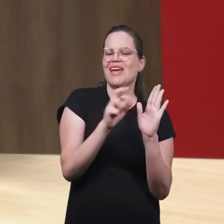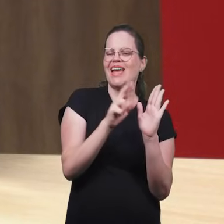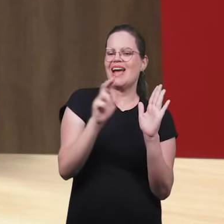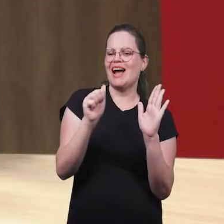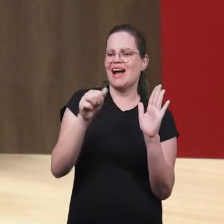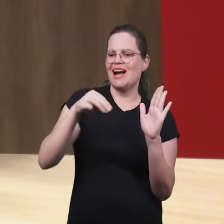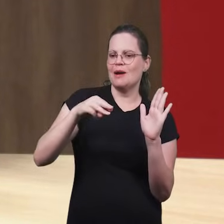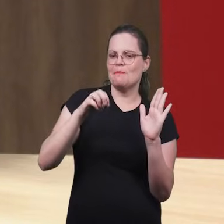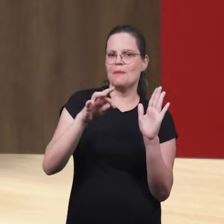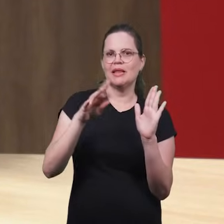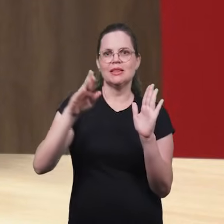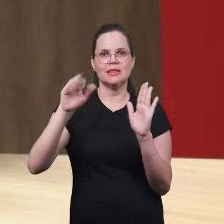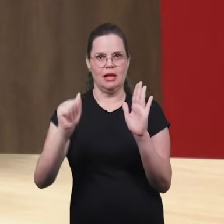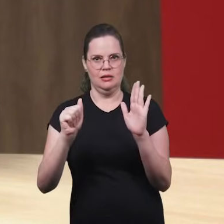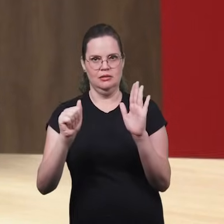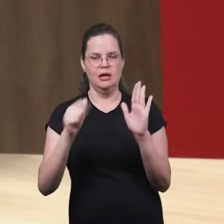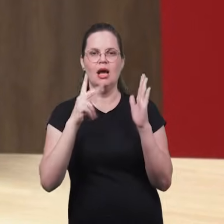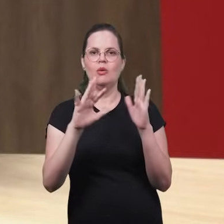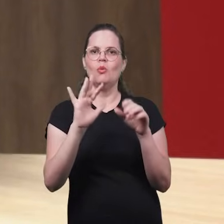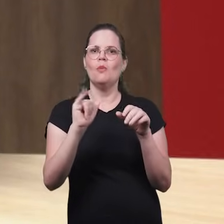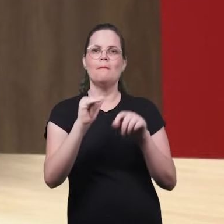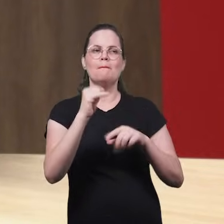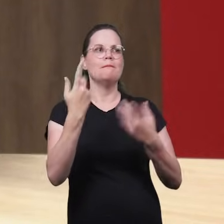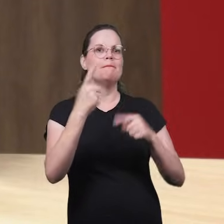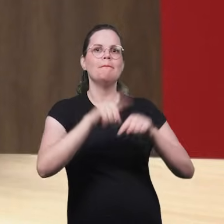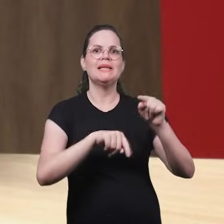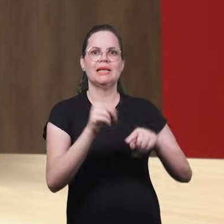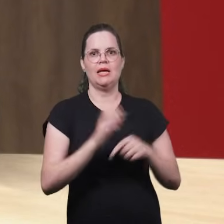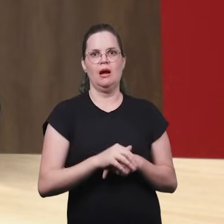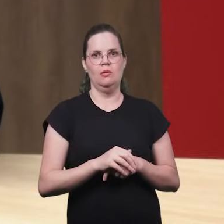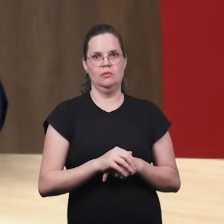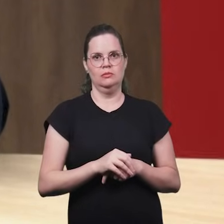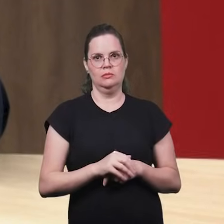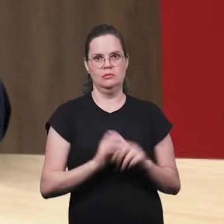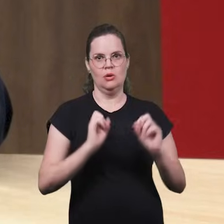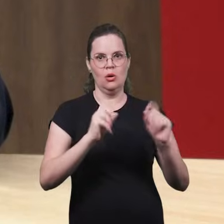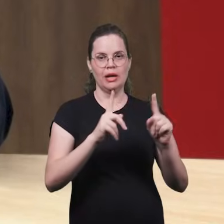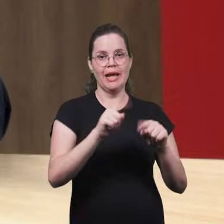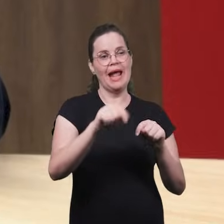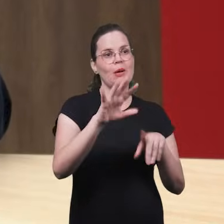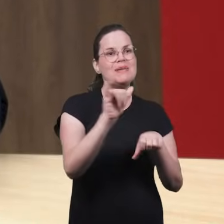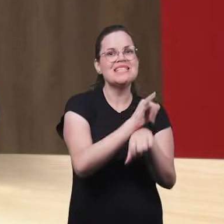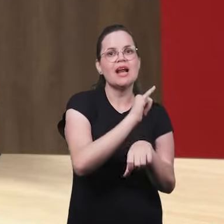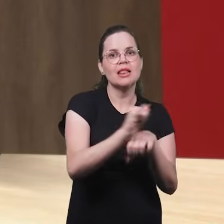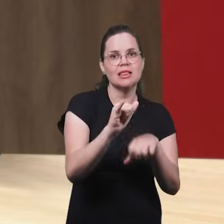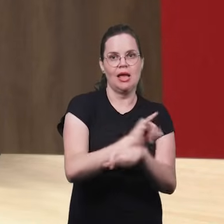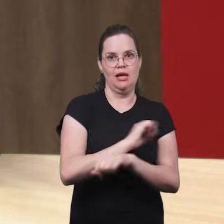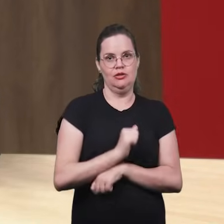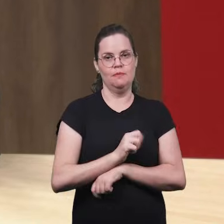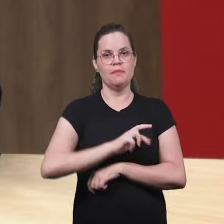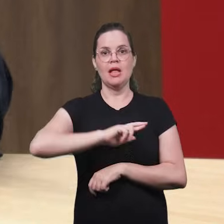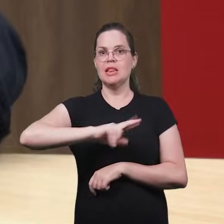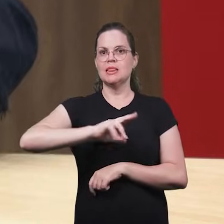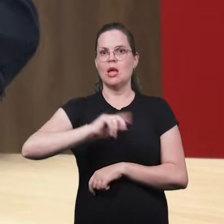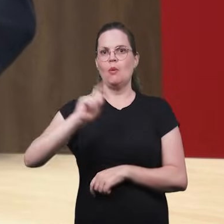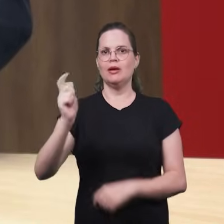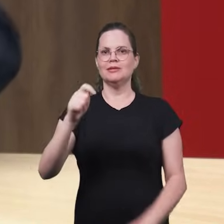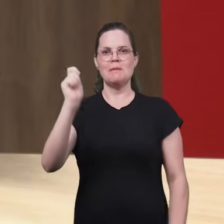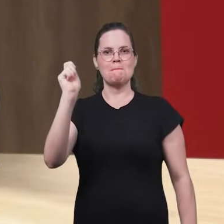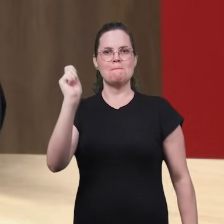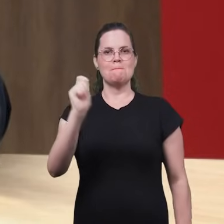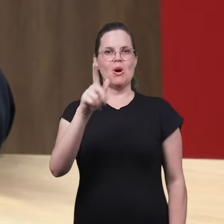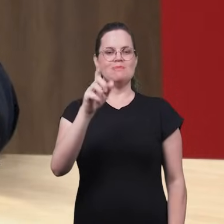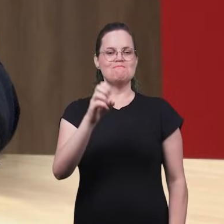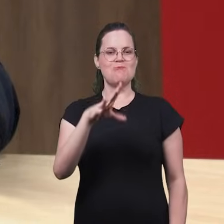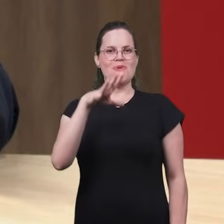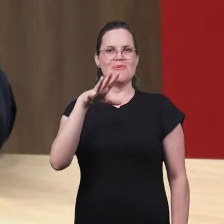nossa, mas que deixa mais claro, não é uma varinha mágica. Ela não faz mágica. Ela não resolve todos